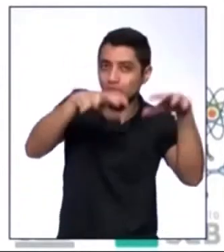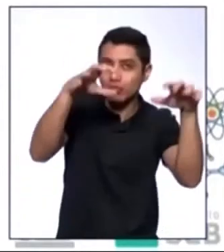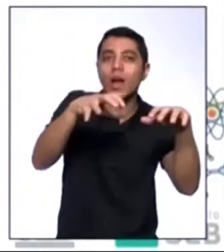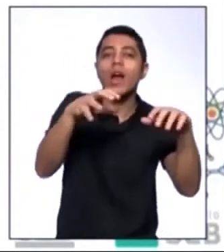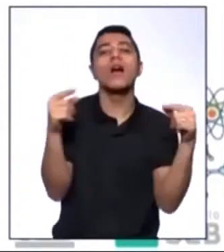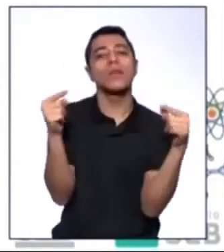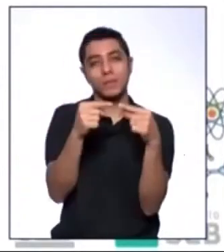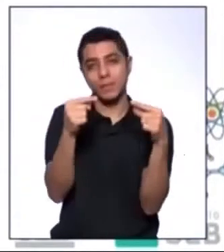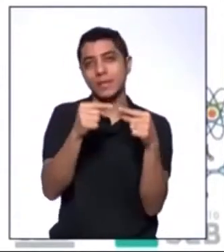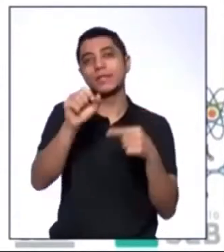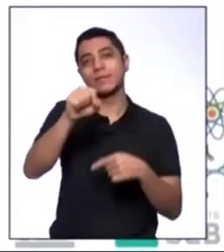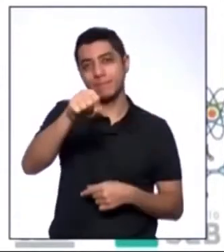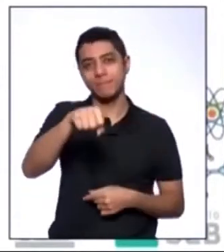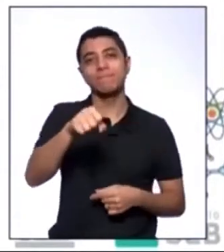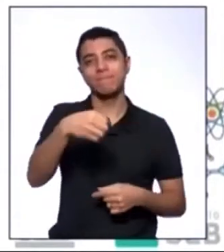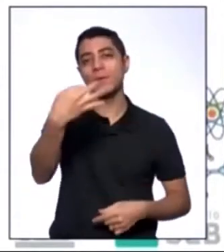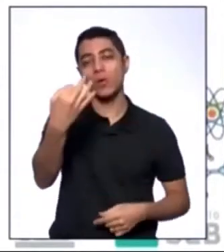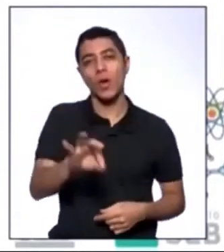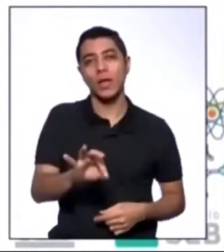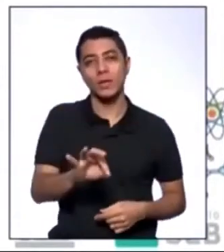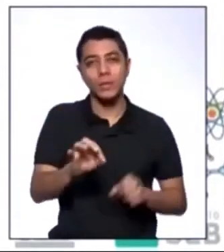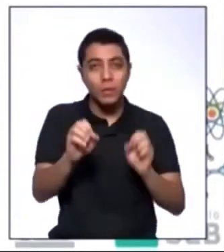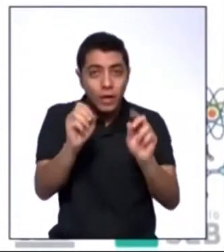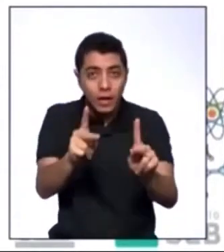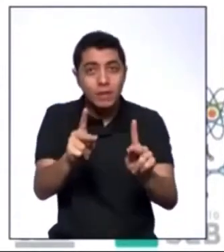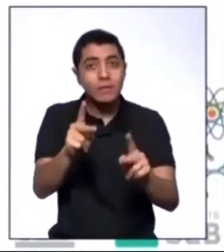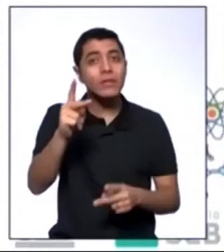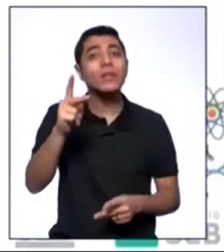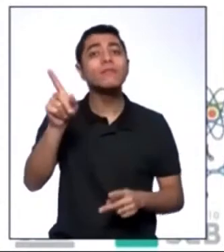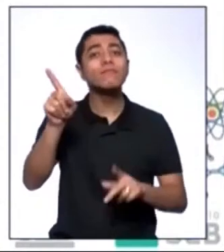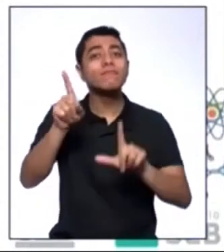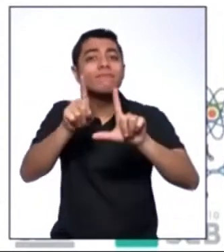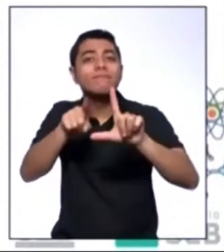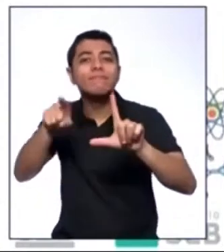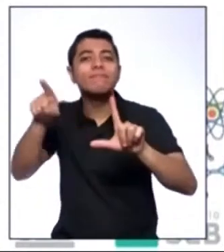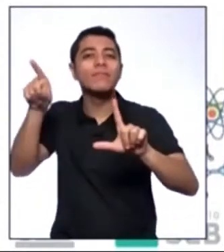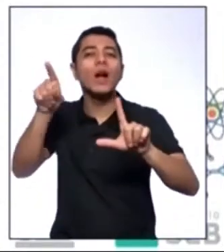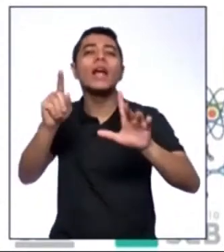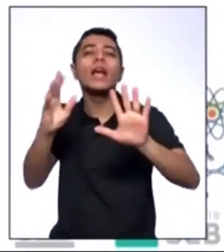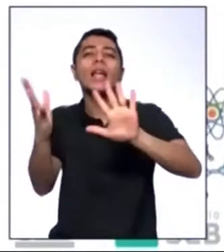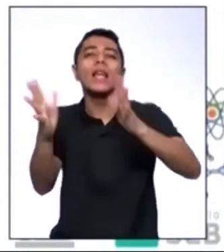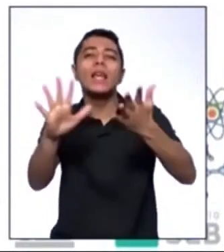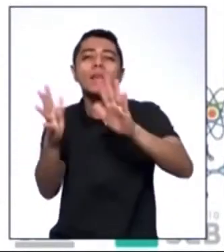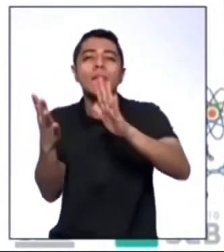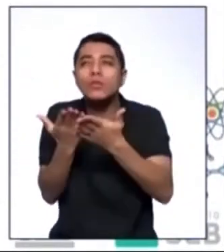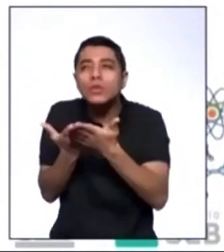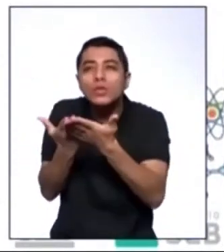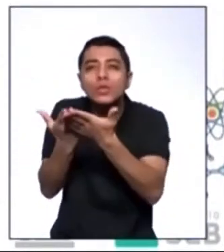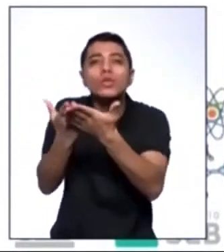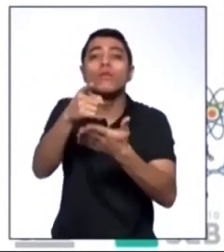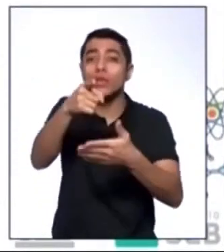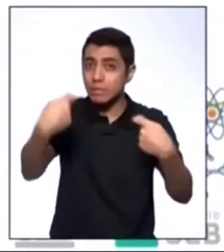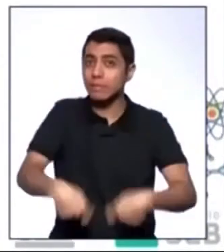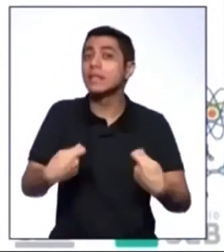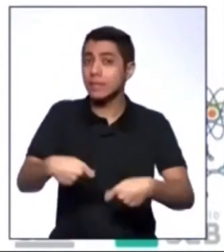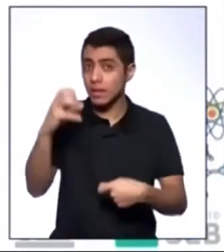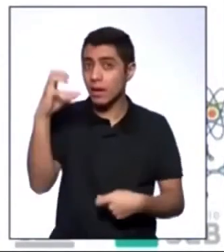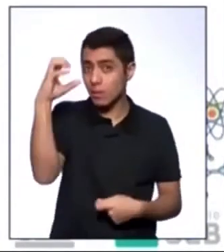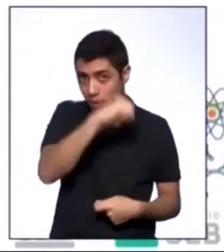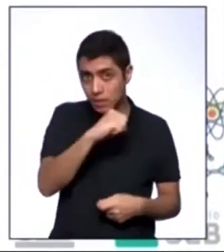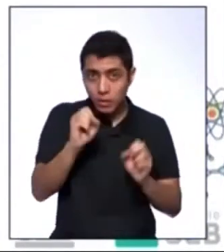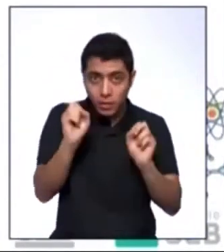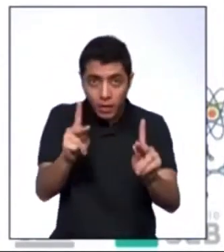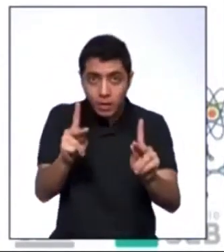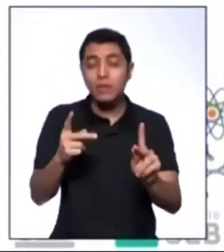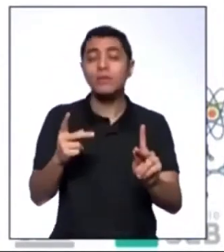de climograma é uma competência que você, vestibulando, tem que ter. Beleza? Eu espero ter ajudado vocês a fazer